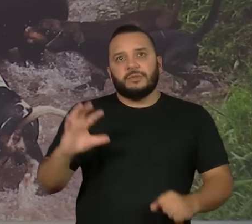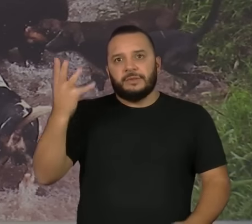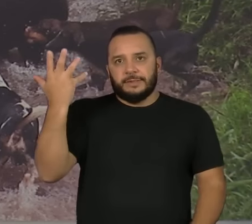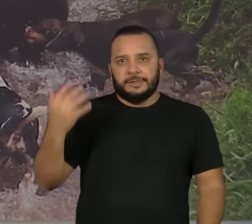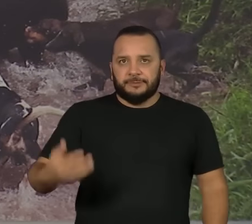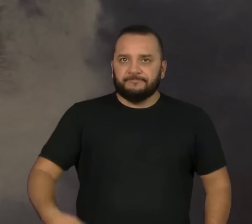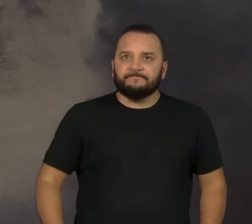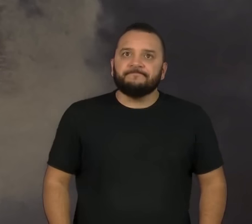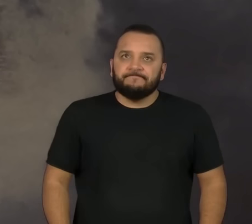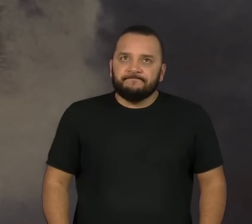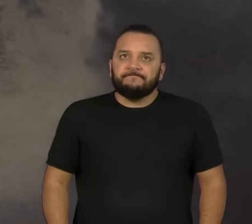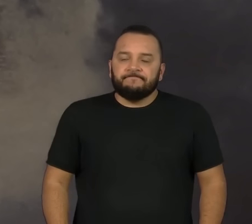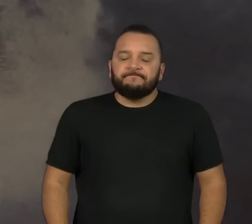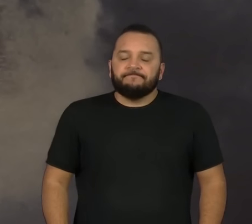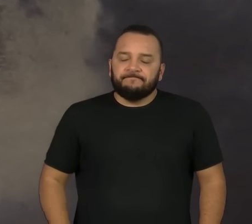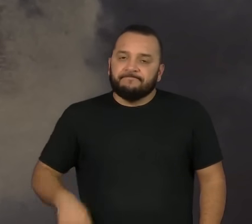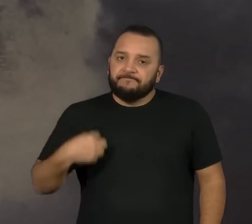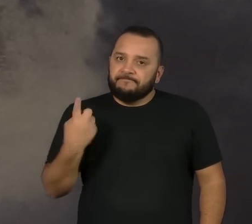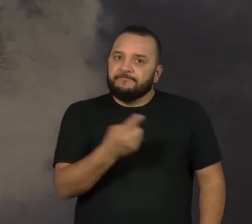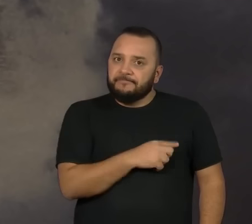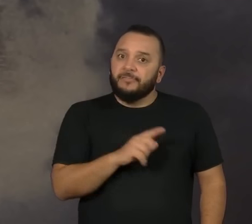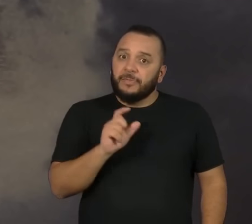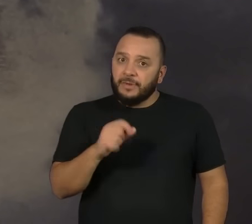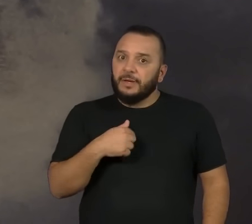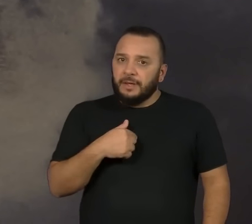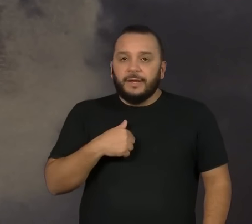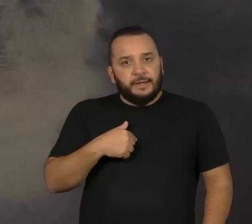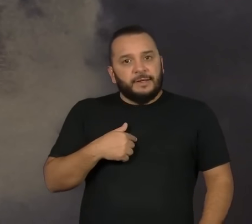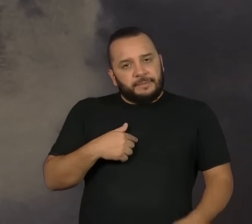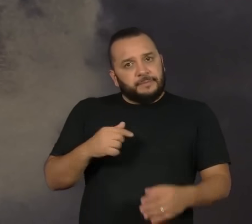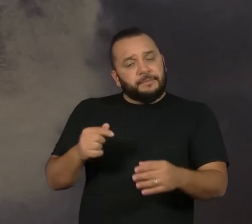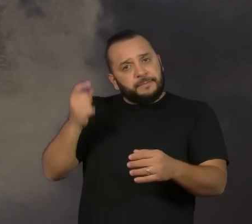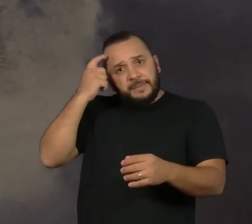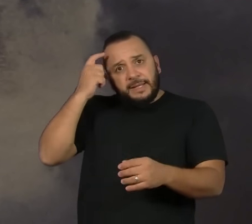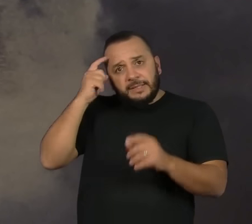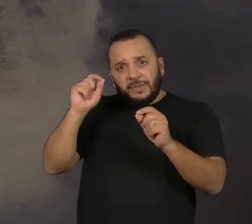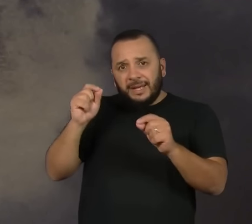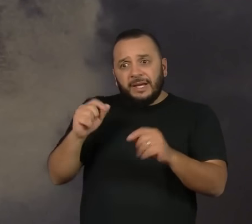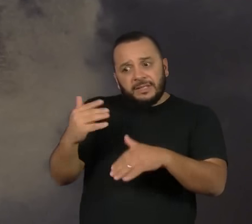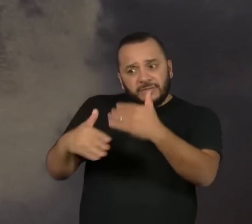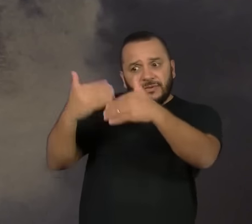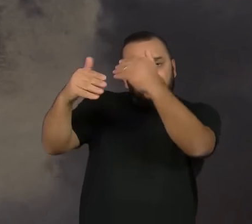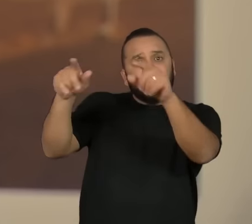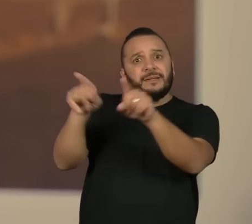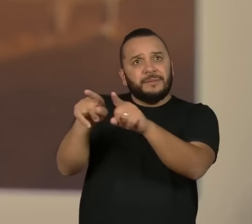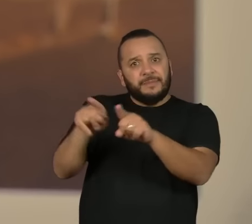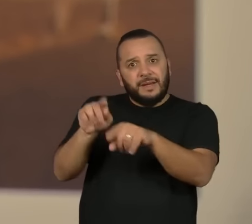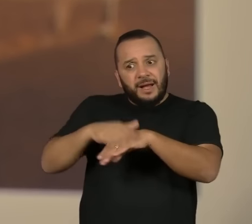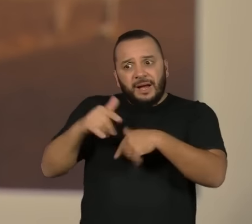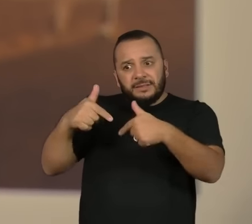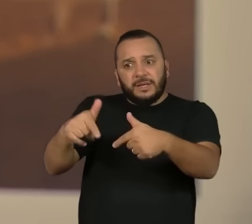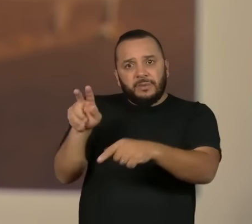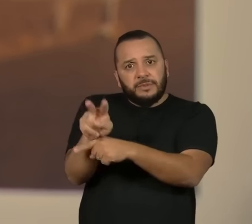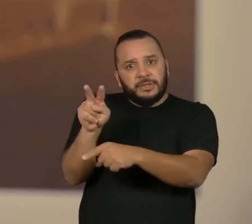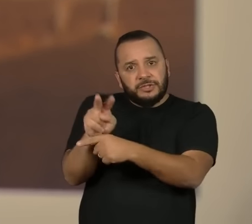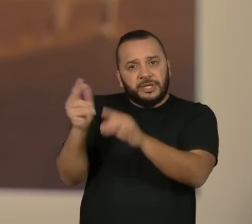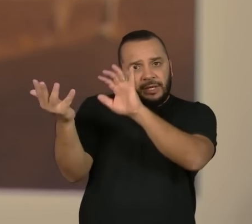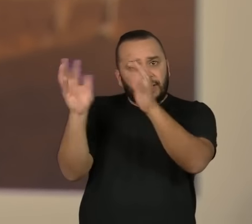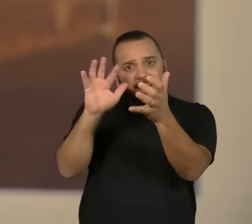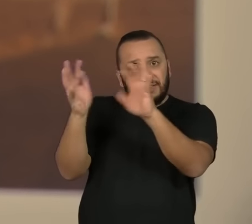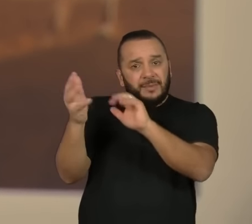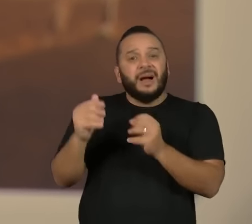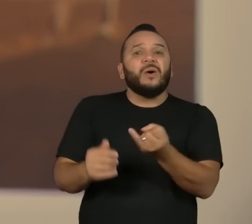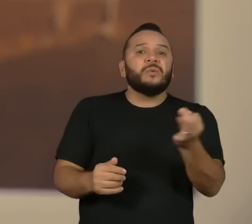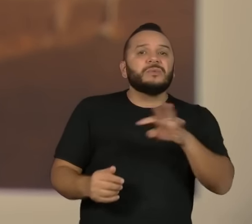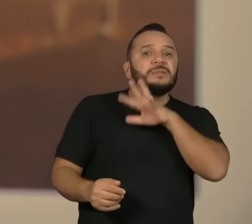A gente causando impacto tanto para o próprio desenvolvimento, quanto pelas ações do clima de aquecimento global. Então, a gente já está vendo algumas espécies sofrendo